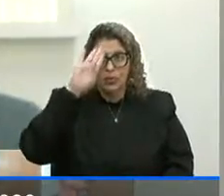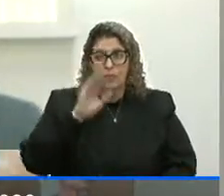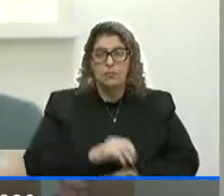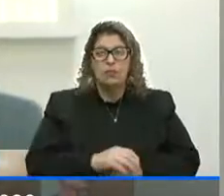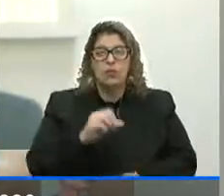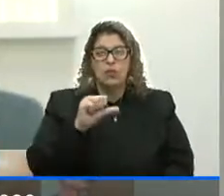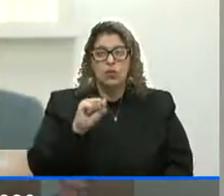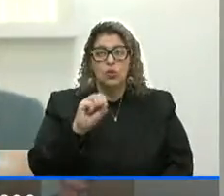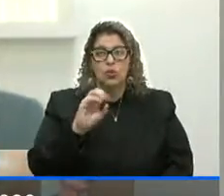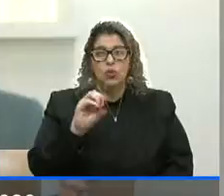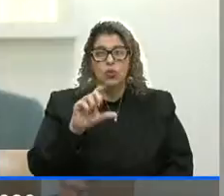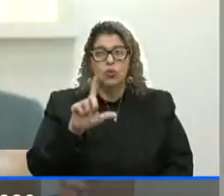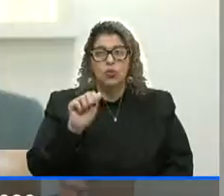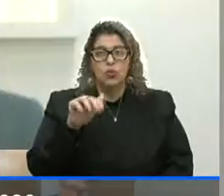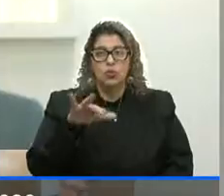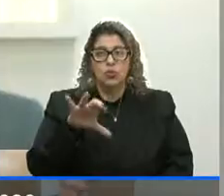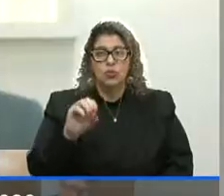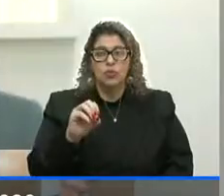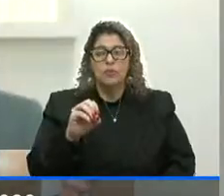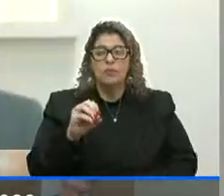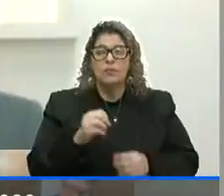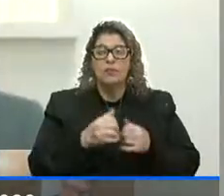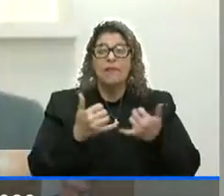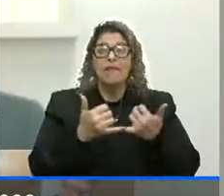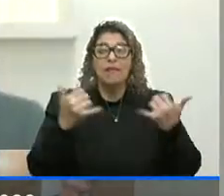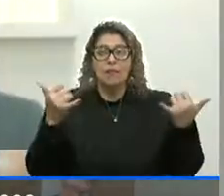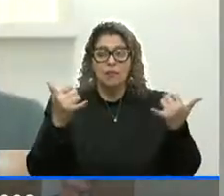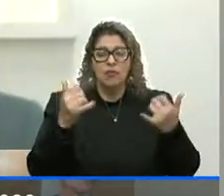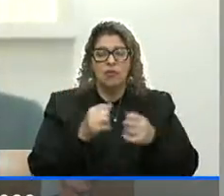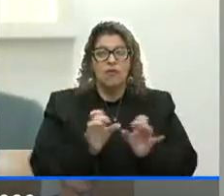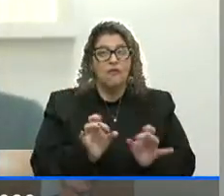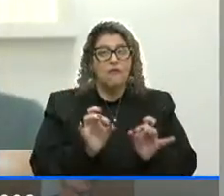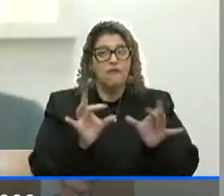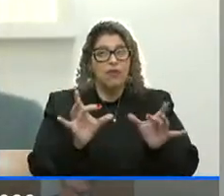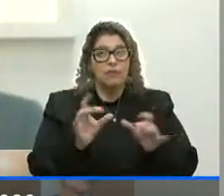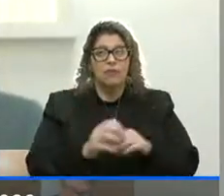Solution de Energética,